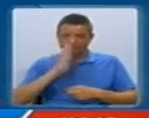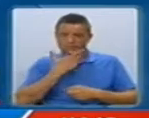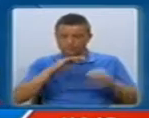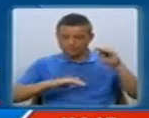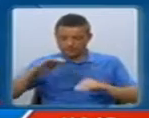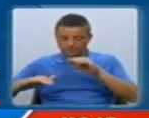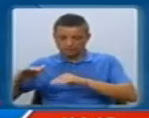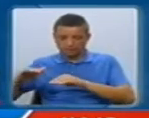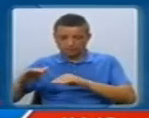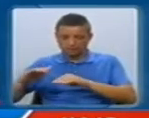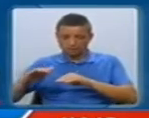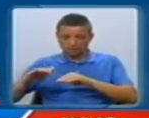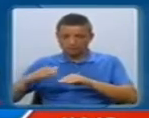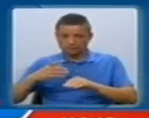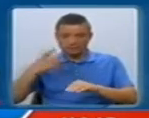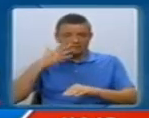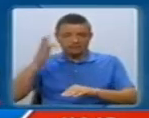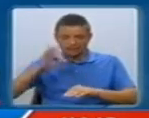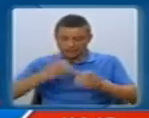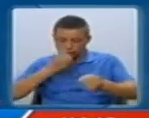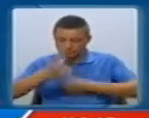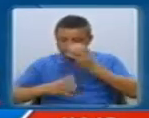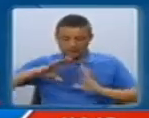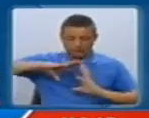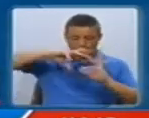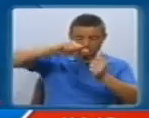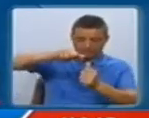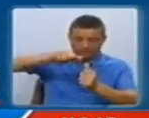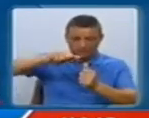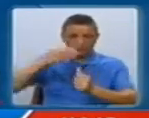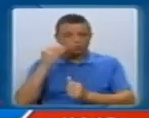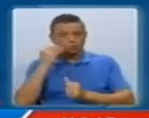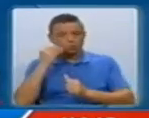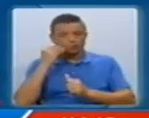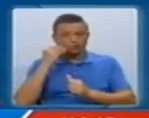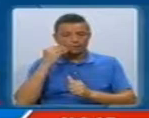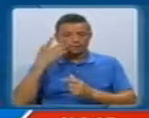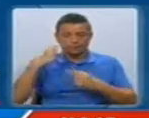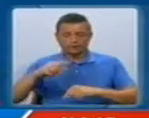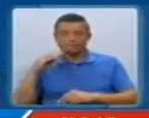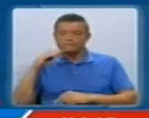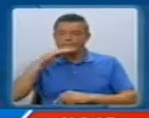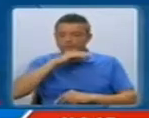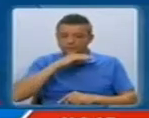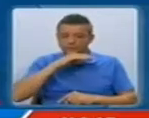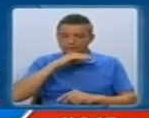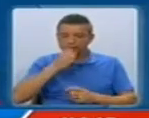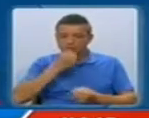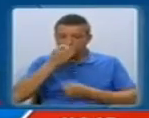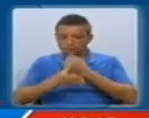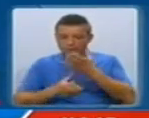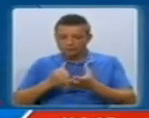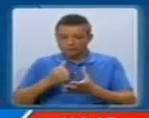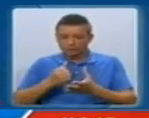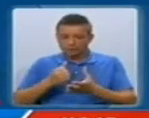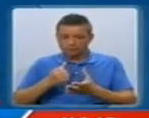outros fatores para tentar explicar a formação dos planetas e como é que eles arrefecem. Qual é a explicação para esta crosta muito maior em